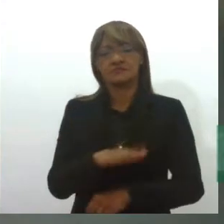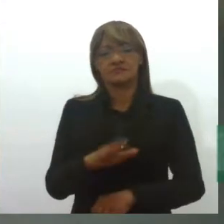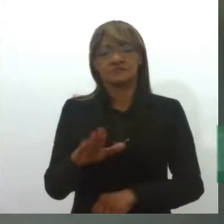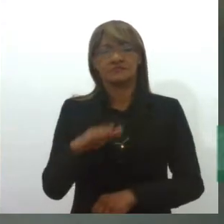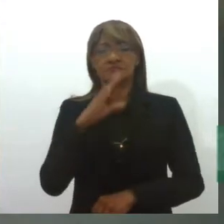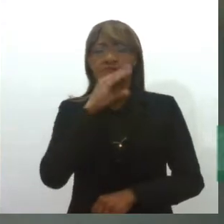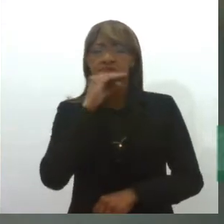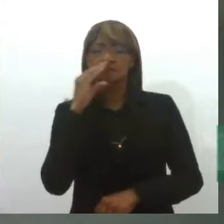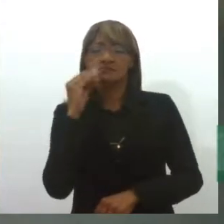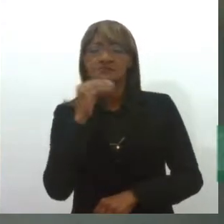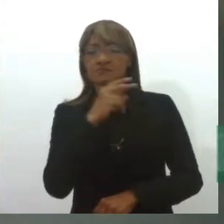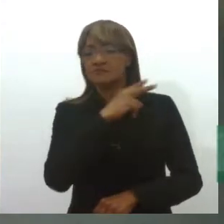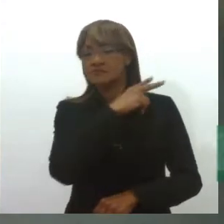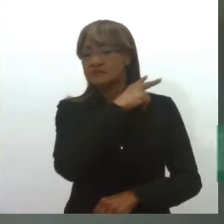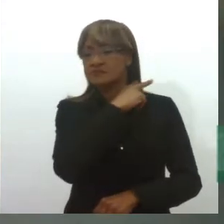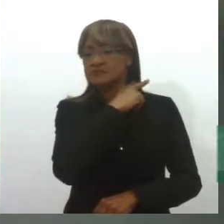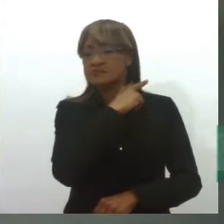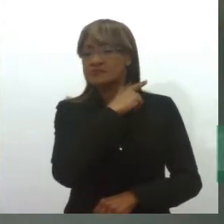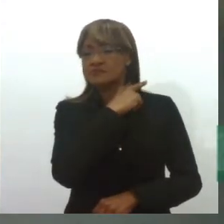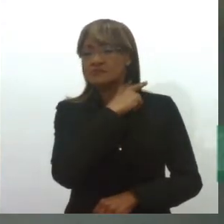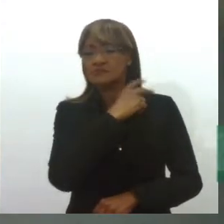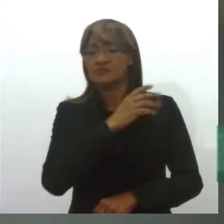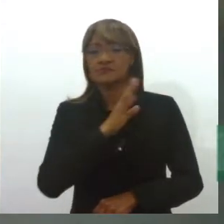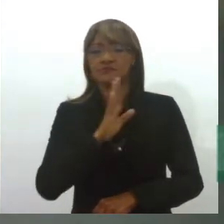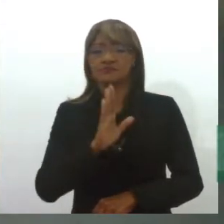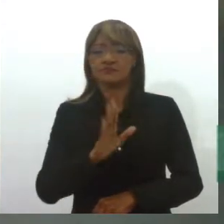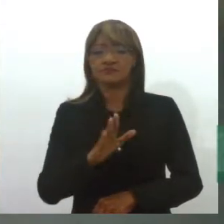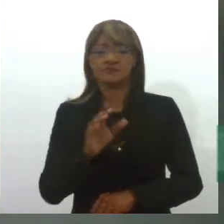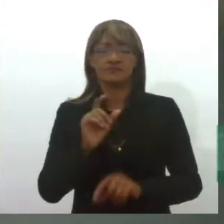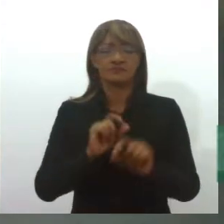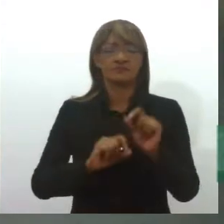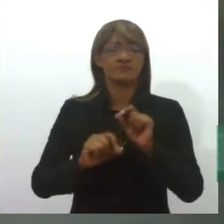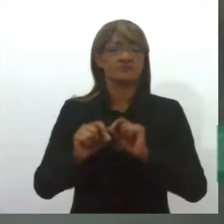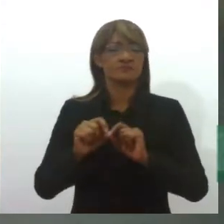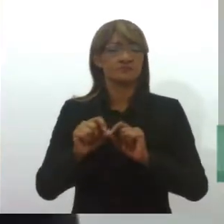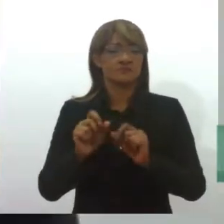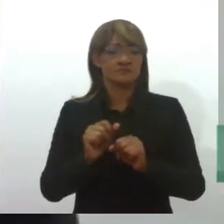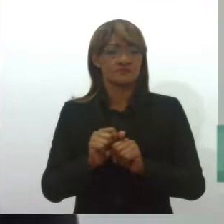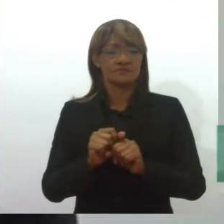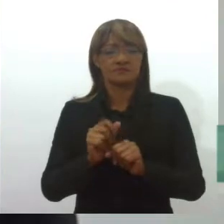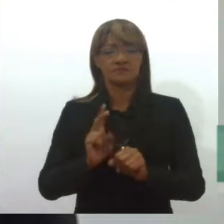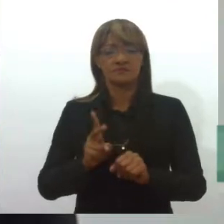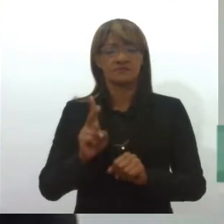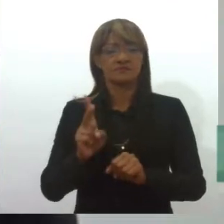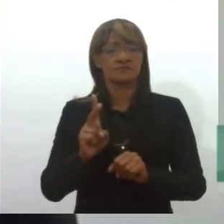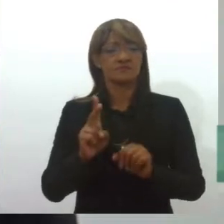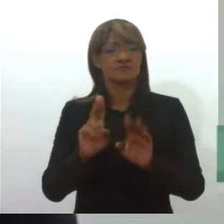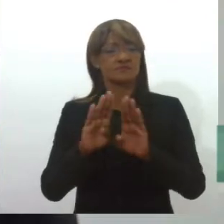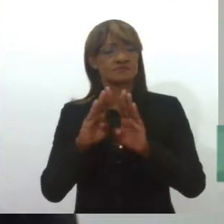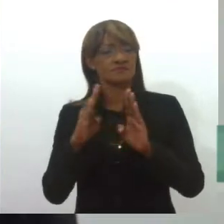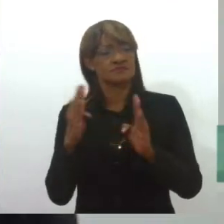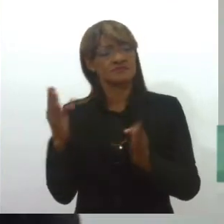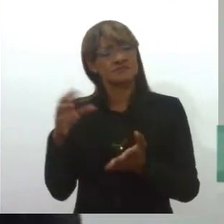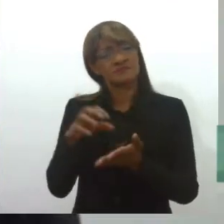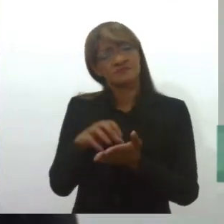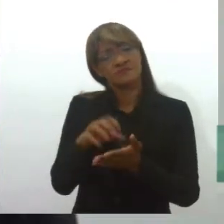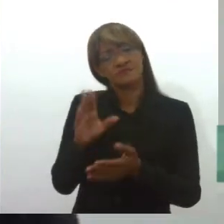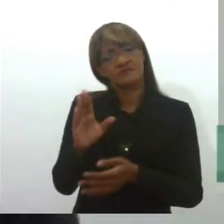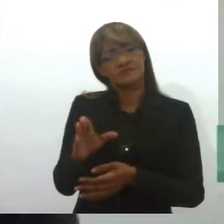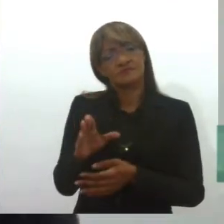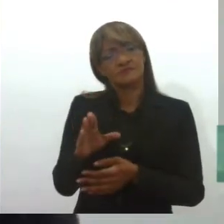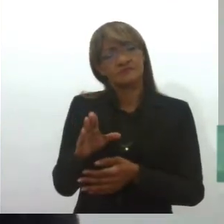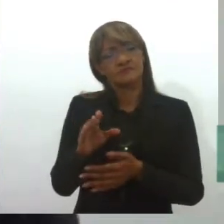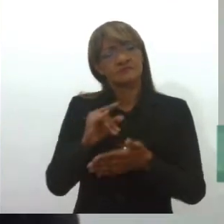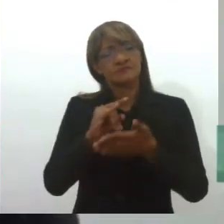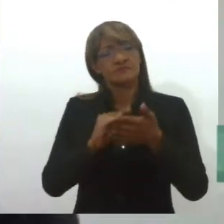vítima. E a delegacia, ela tem esse compromisso, não só de instaurar os inquéritos policiais, mas também